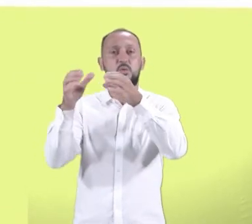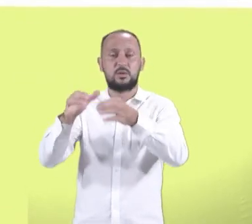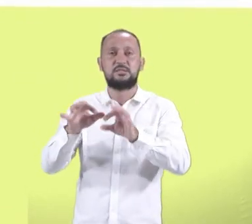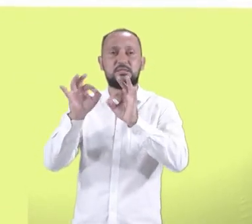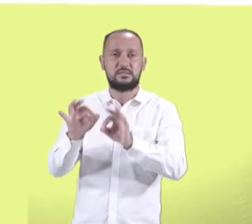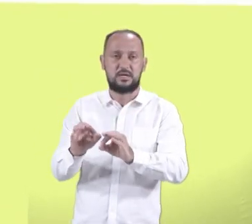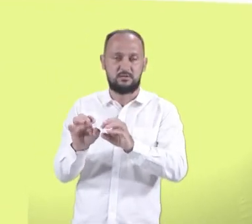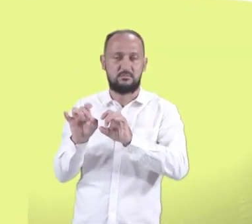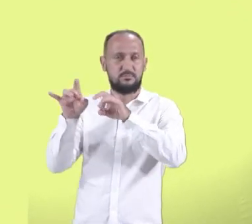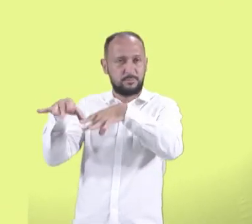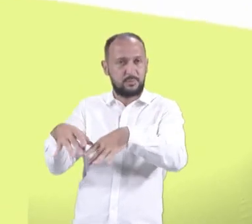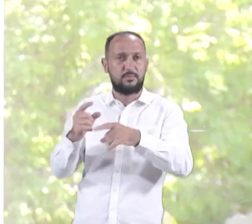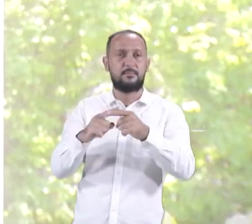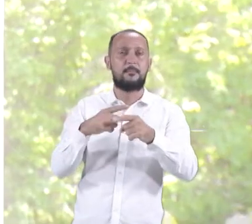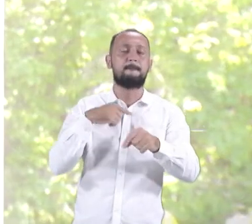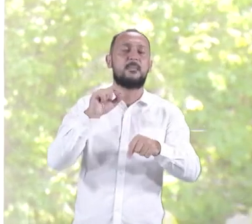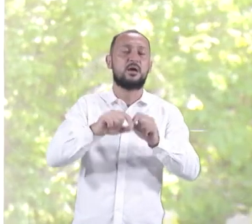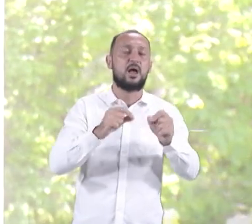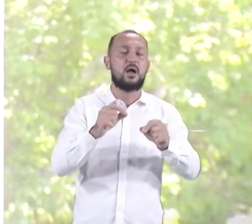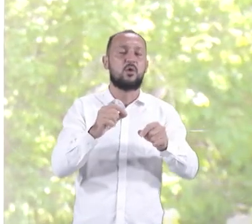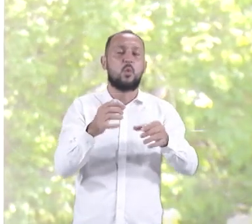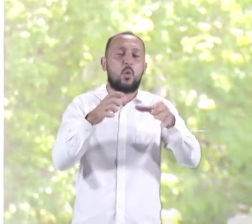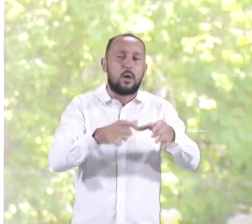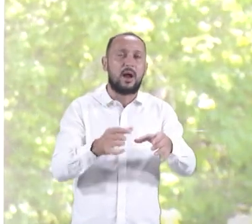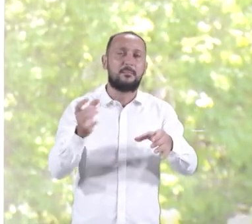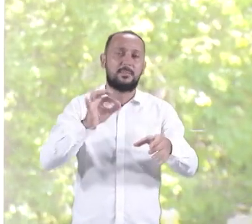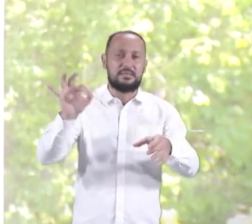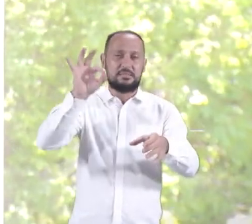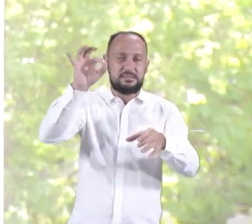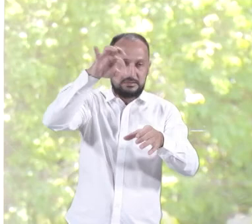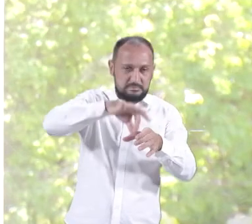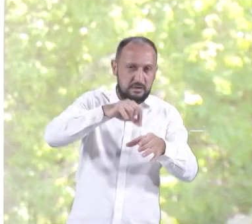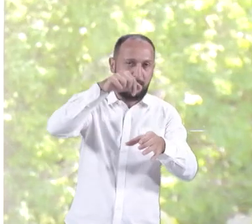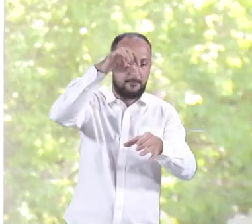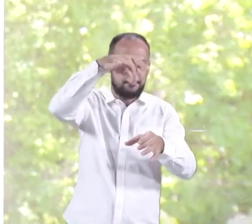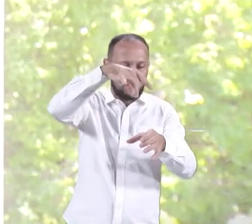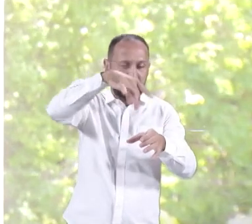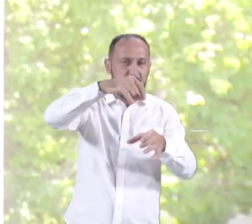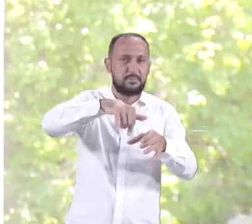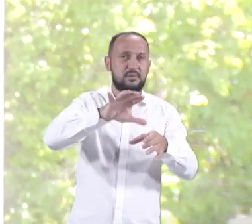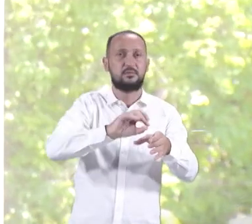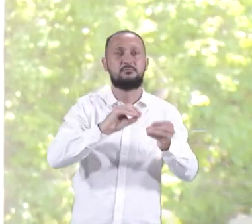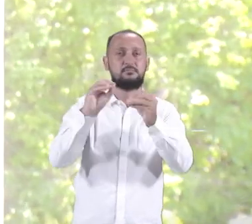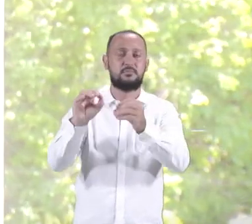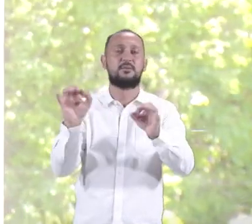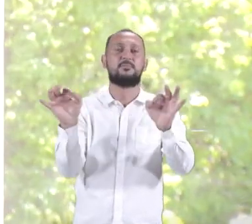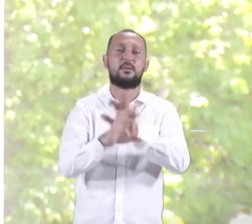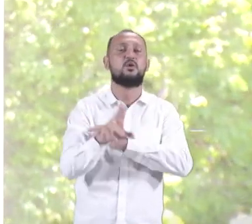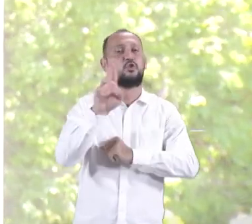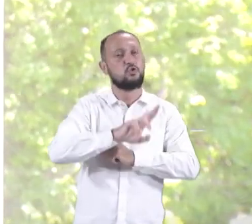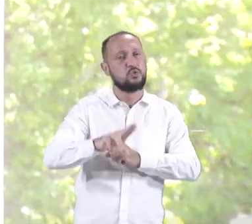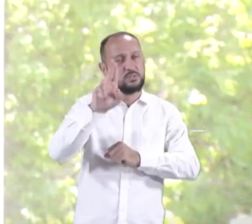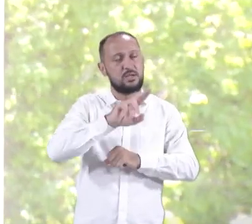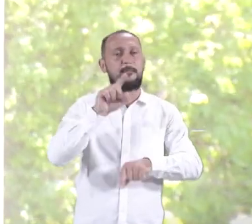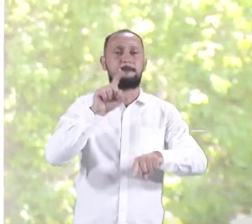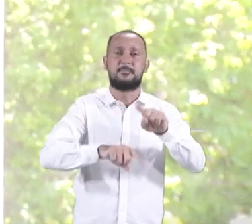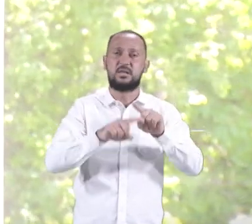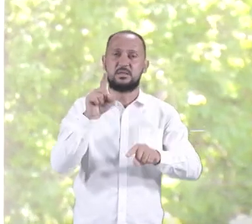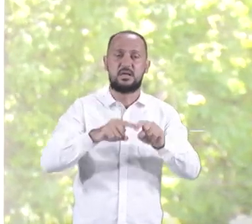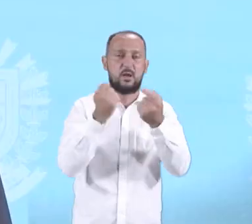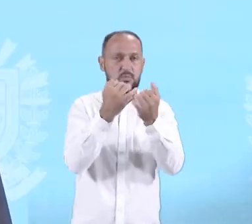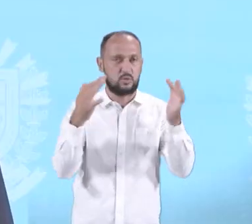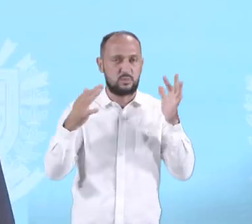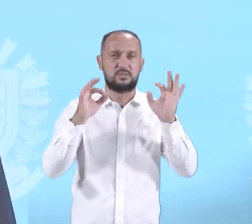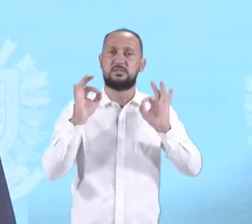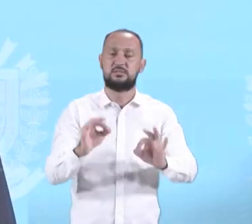na central de reciclagens, acabando assim com os focos de dengue e contribuindo para a melhor utilização dos recursos